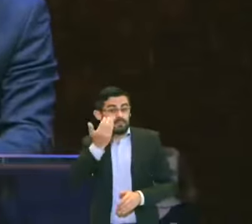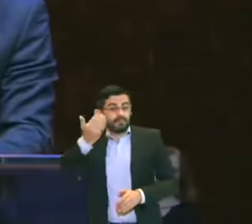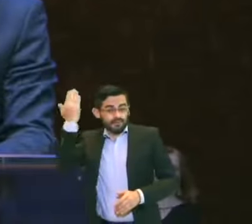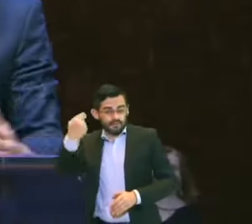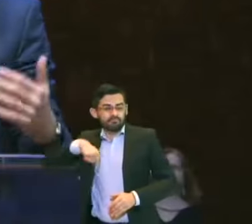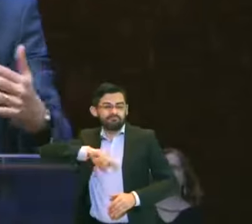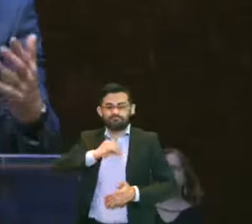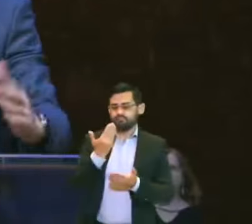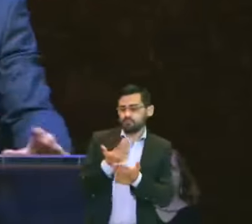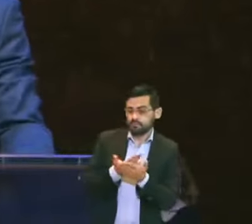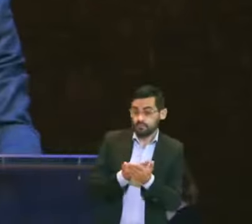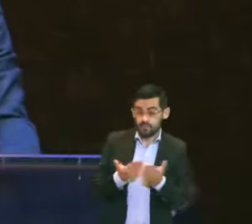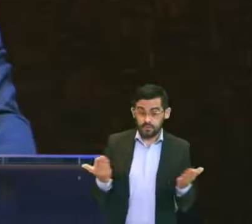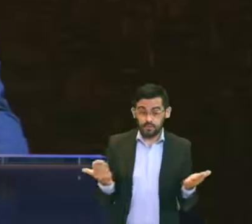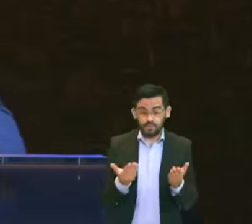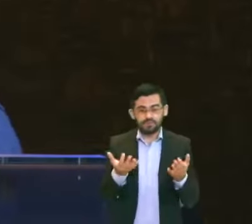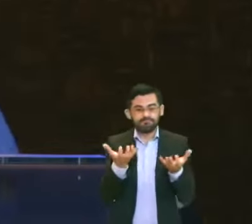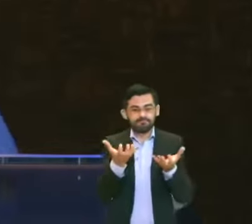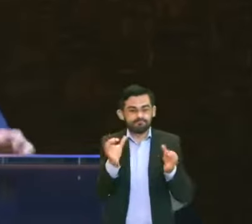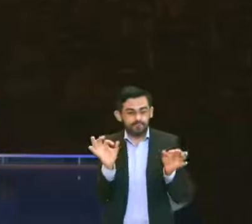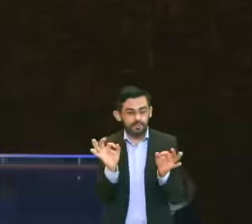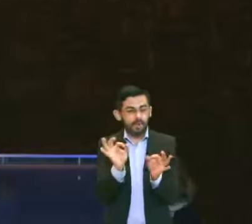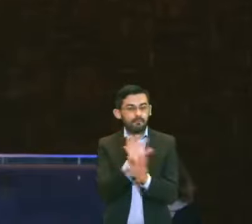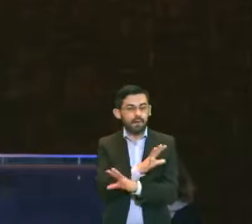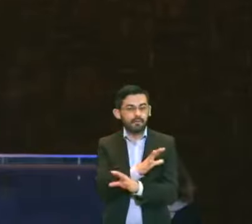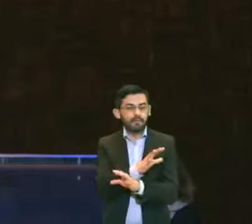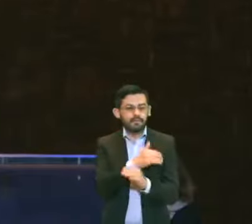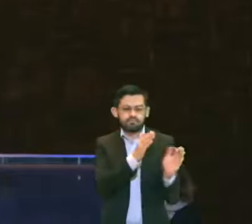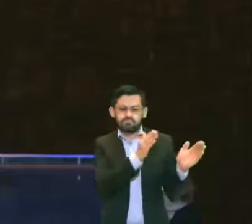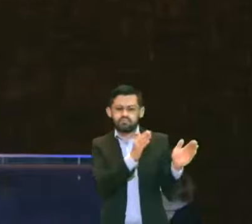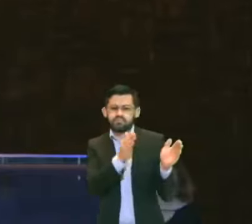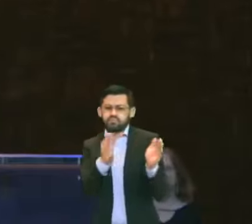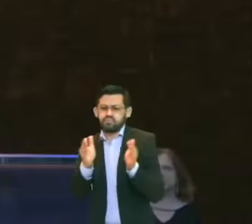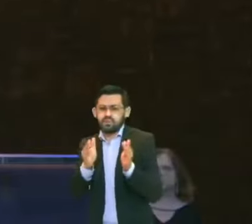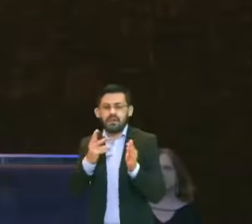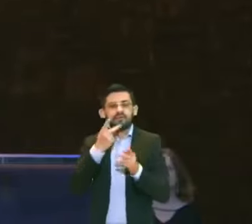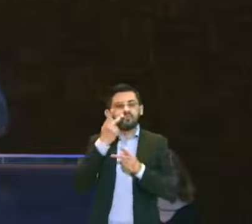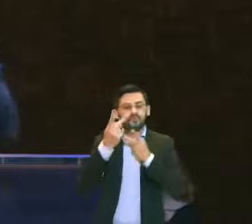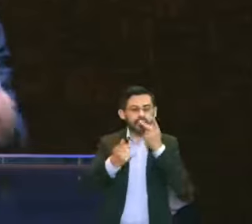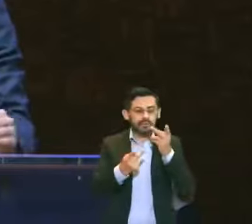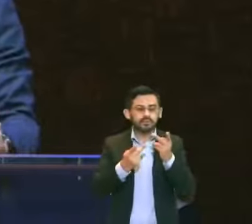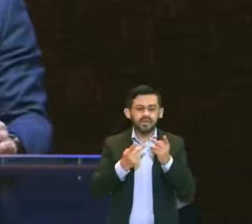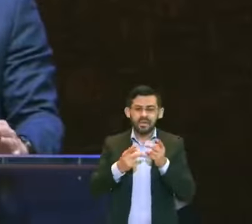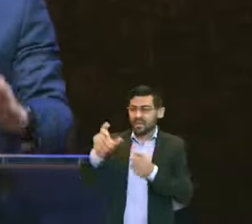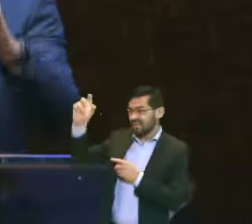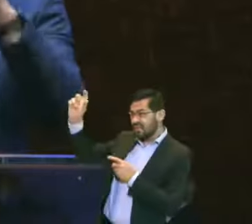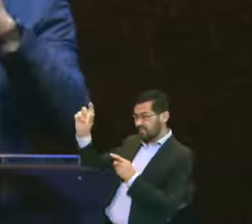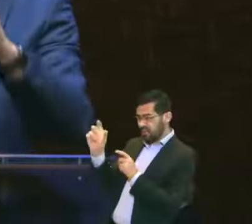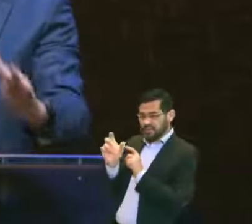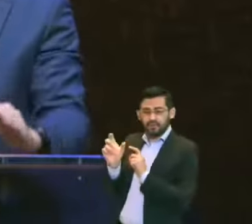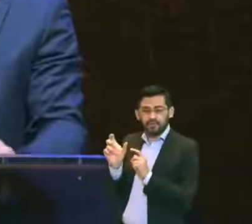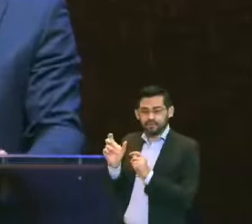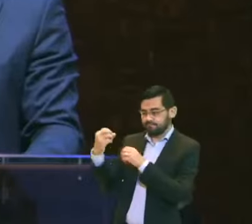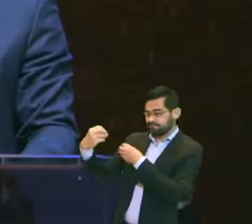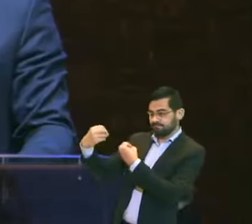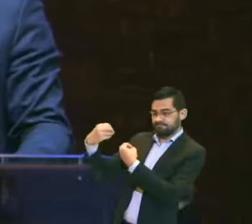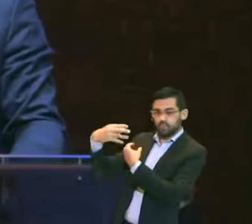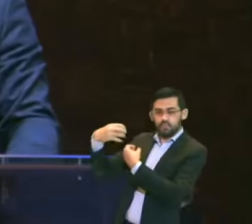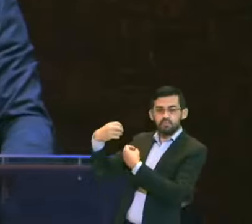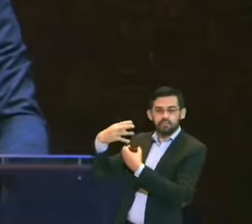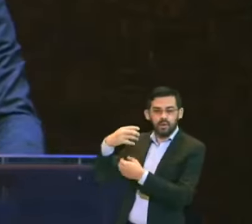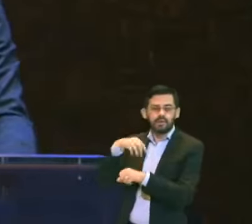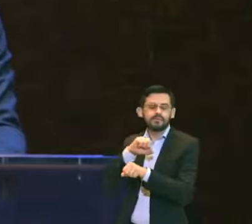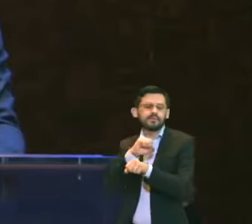quero terminar essa série falando sobre a voz que nos ensina